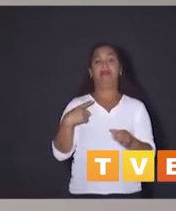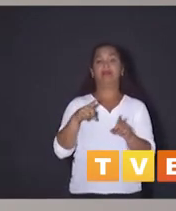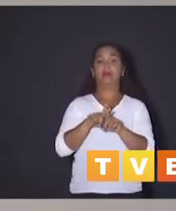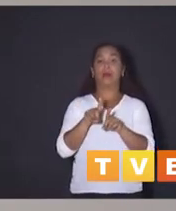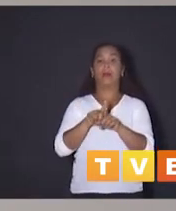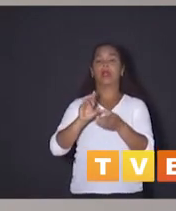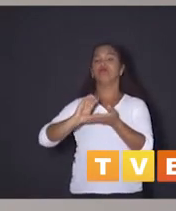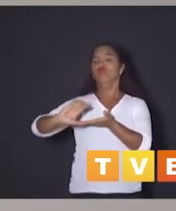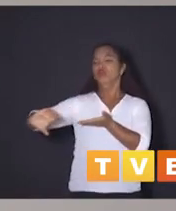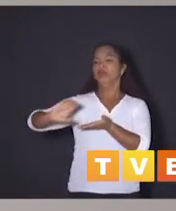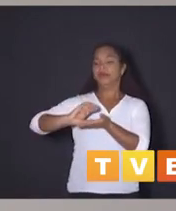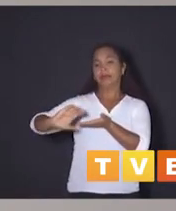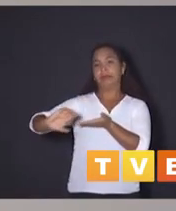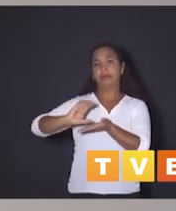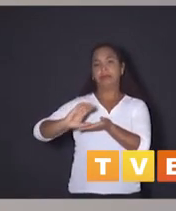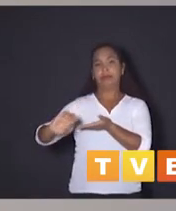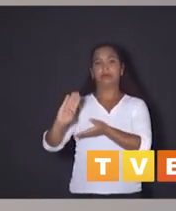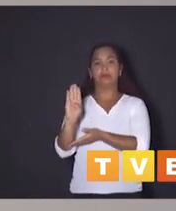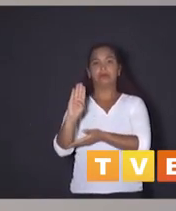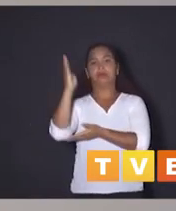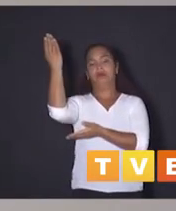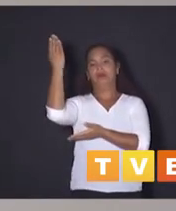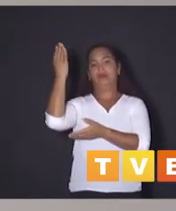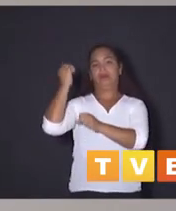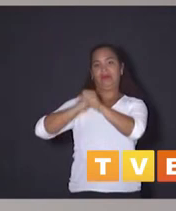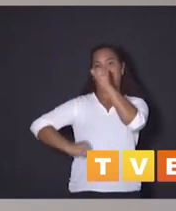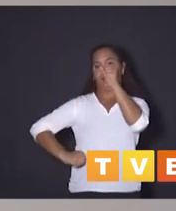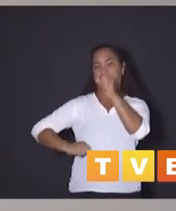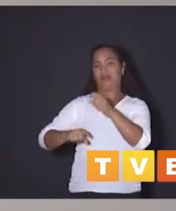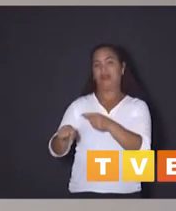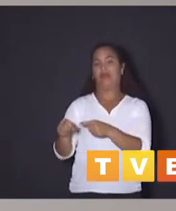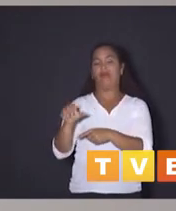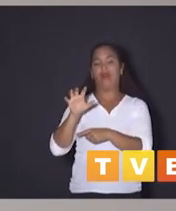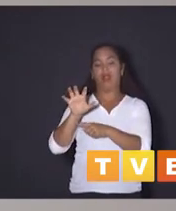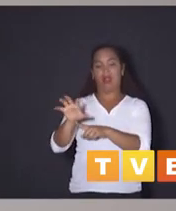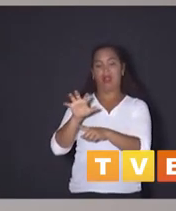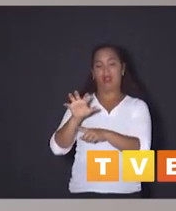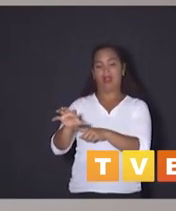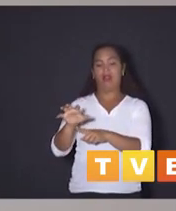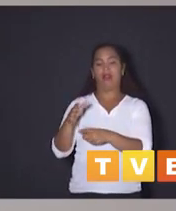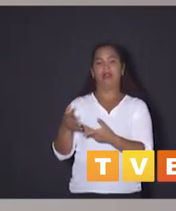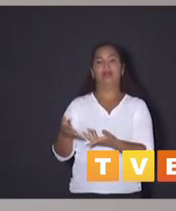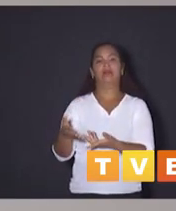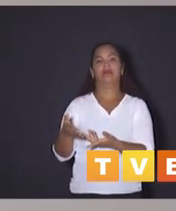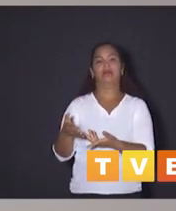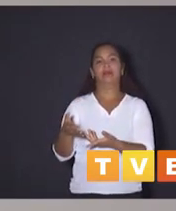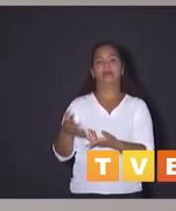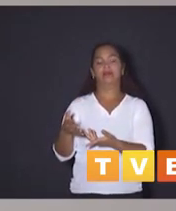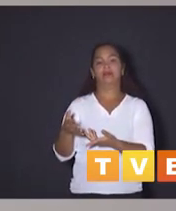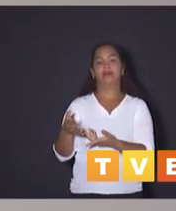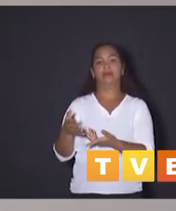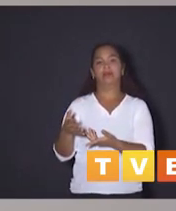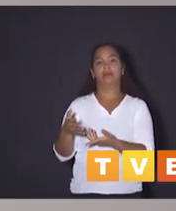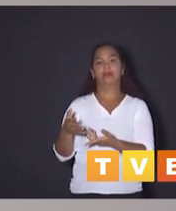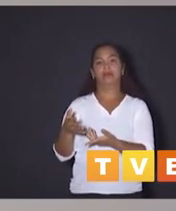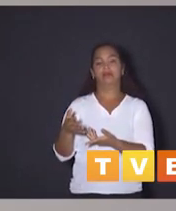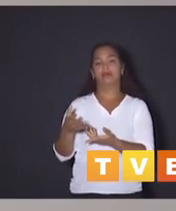a nós estamos talvez influênciando a eu diria assim a a a